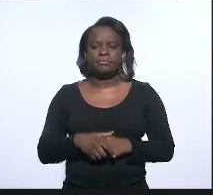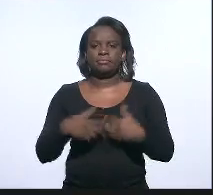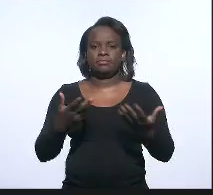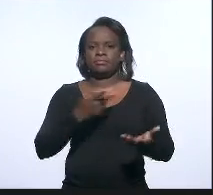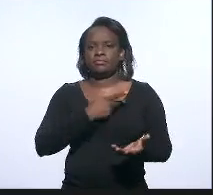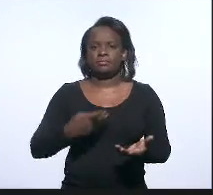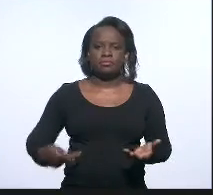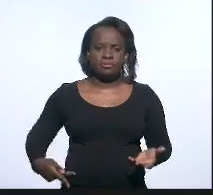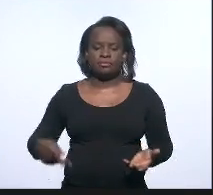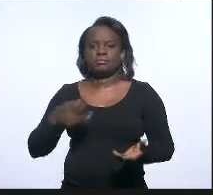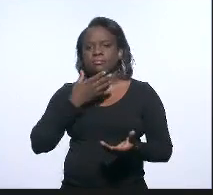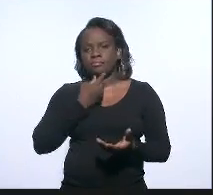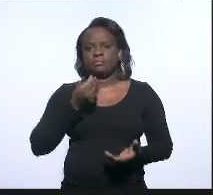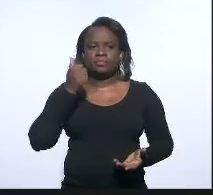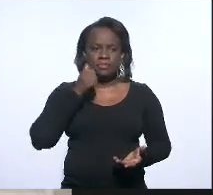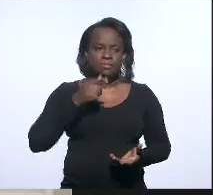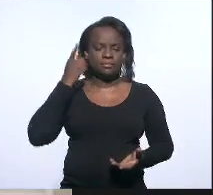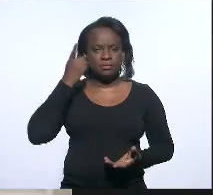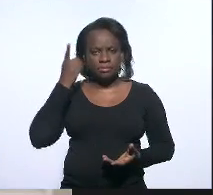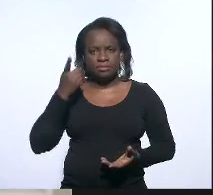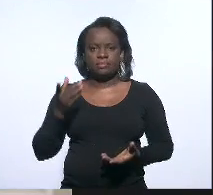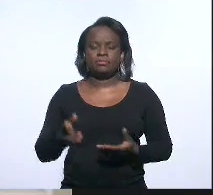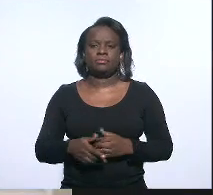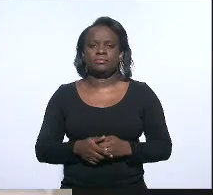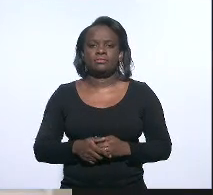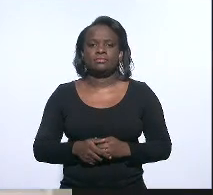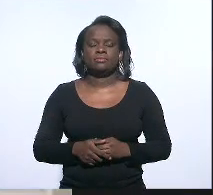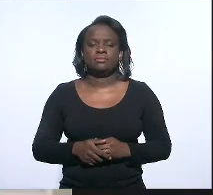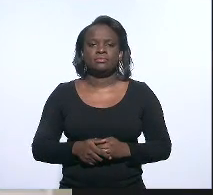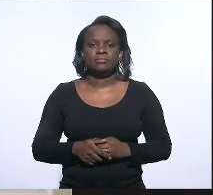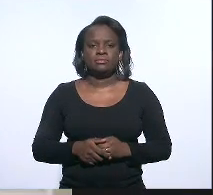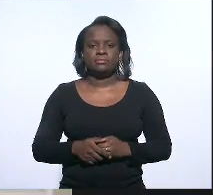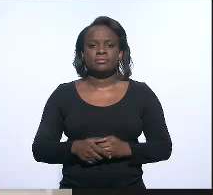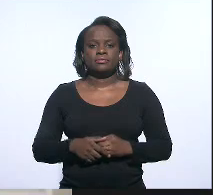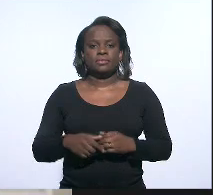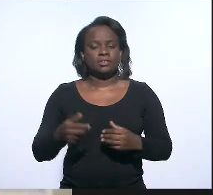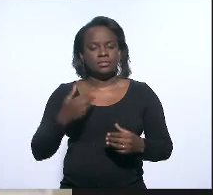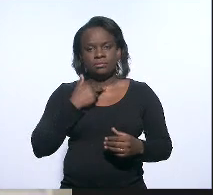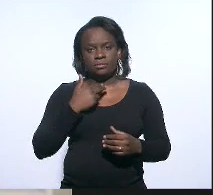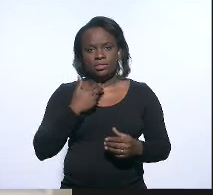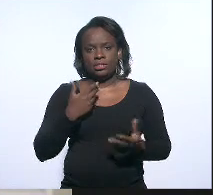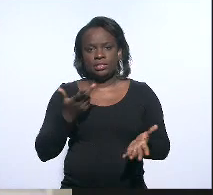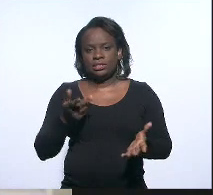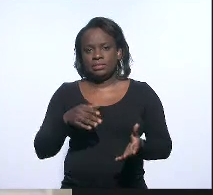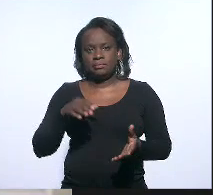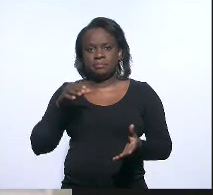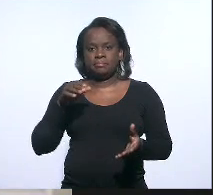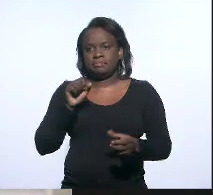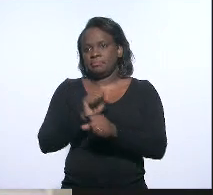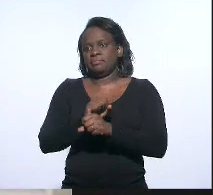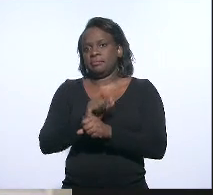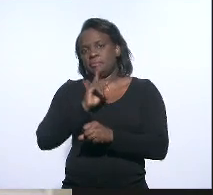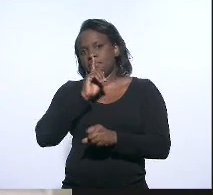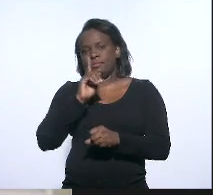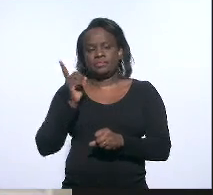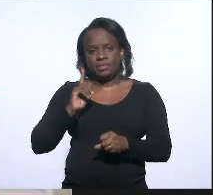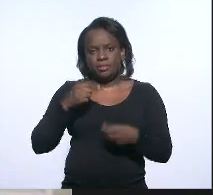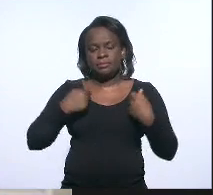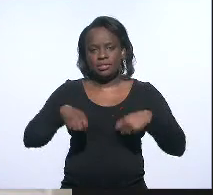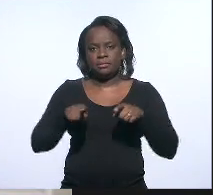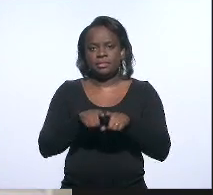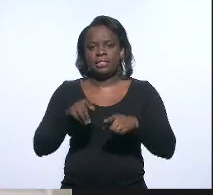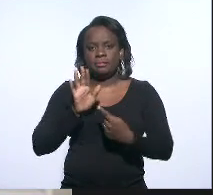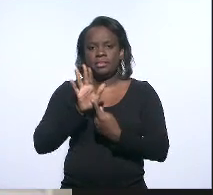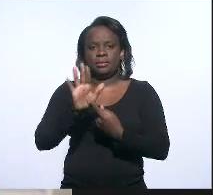Senhor presidente, senhoras deputadas, senhores deputados, eu não poderia me furtar de apresentar